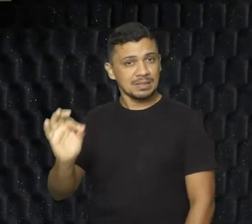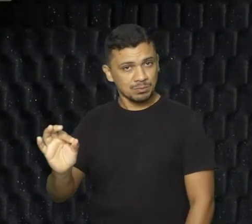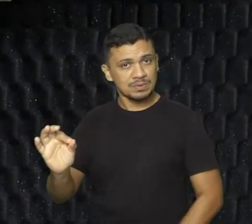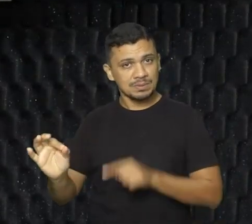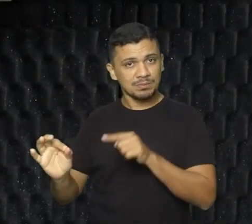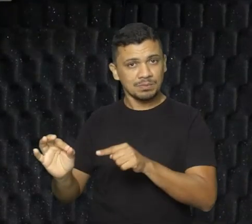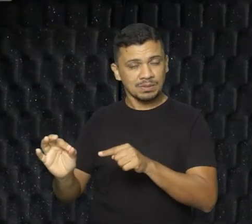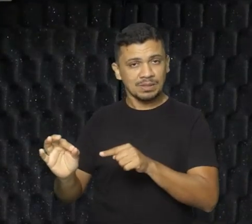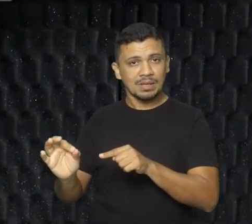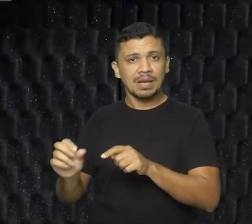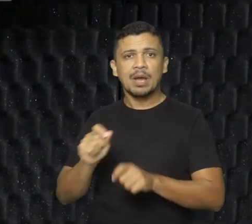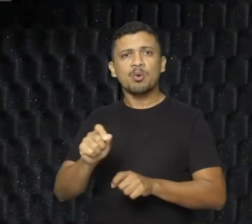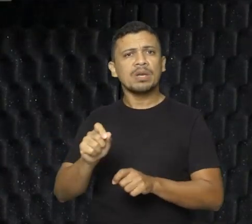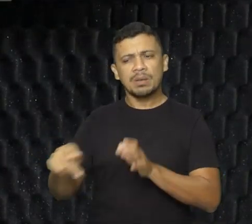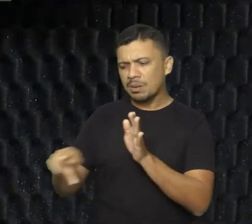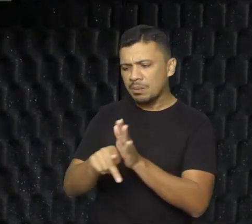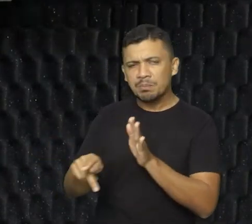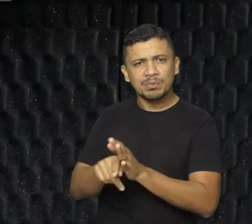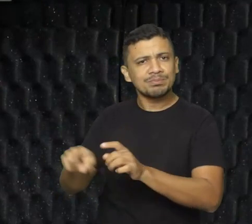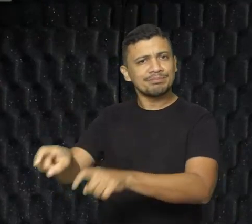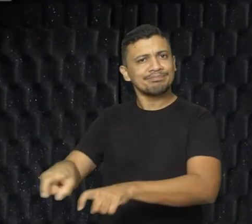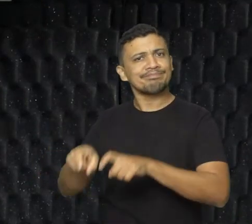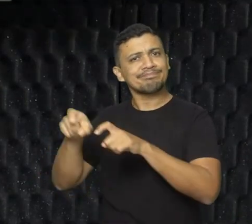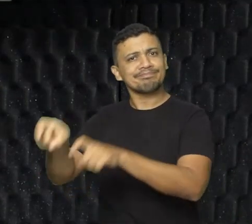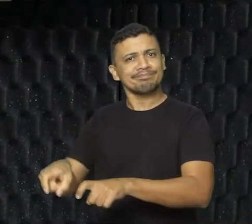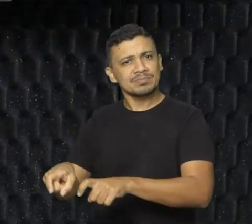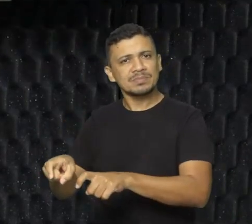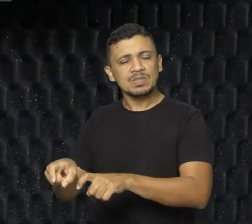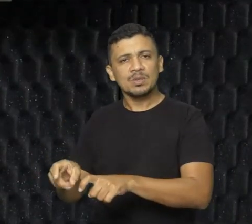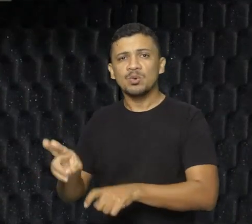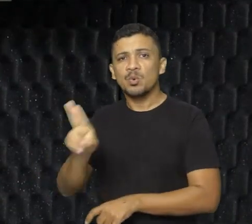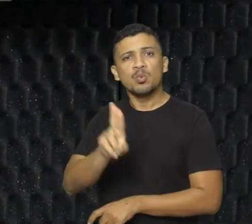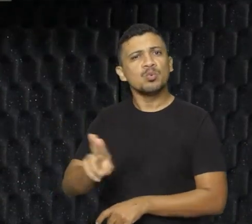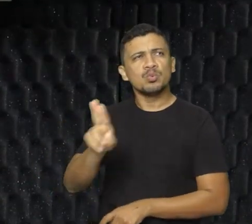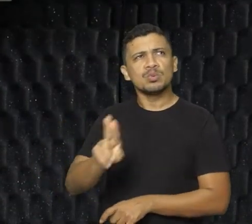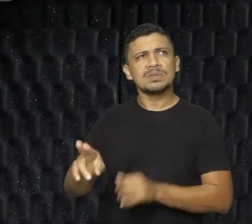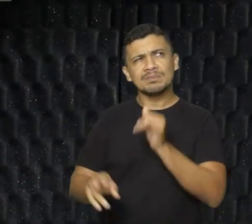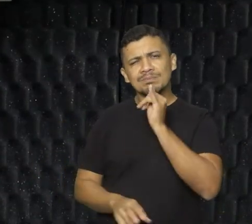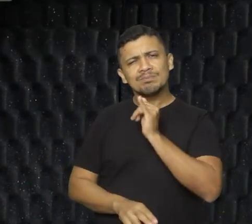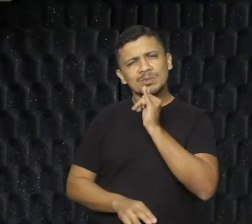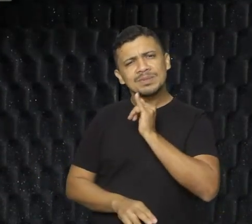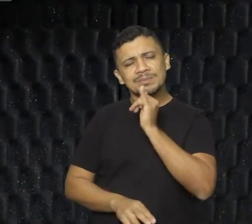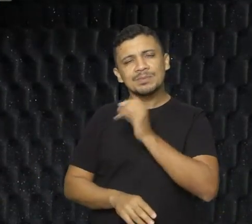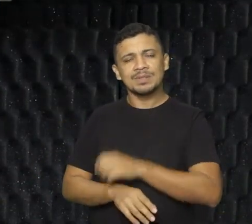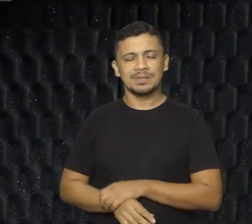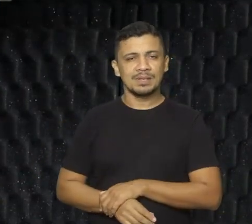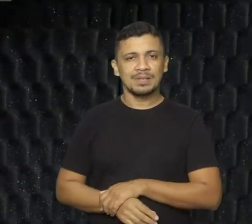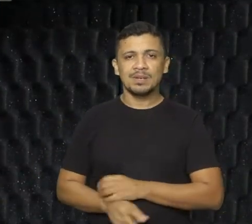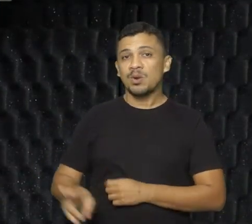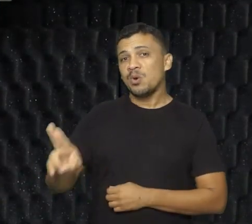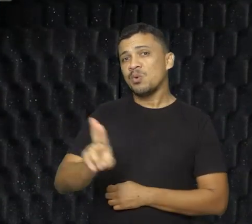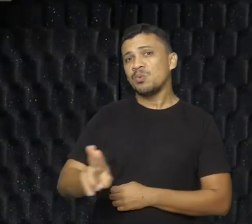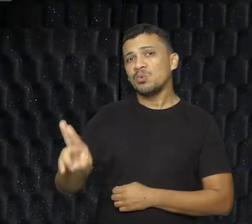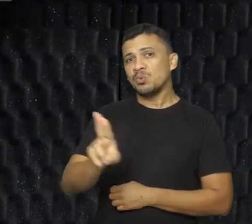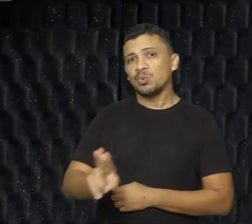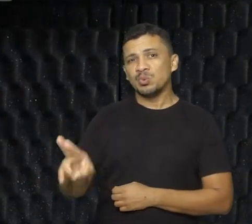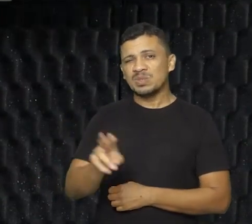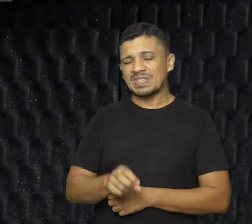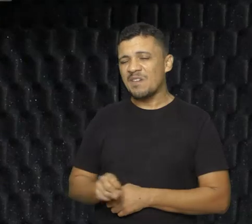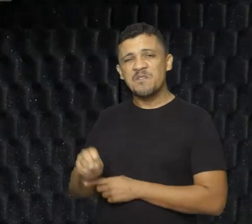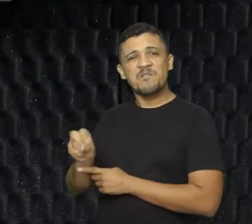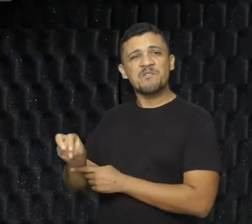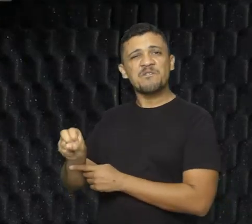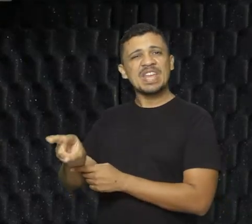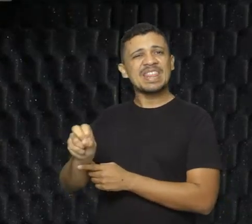doce, vai parar na lavoura. Só que a lavoura usa, por exemplo, só para te dar um pequeno exemplo, ela usa defensivos agrícolas,